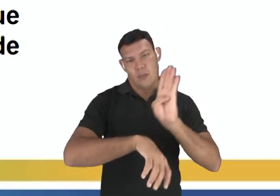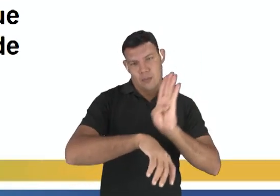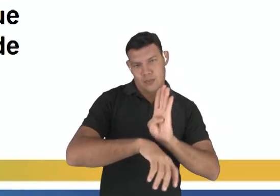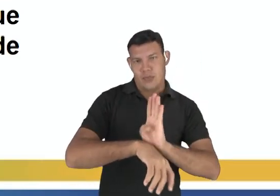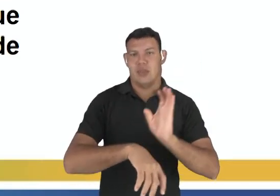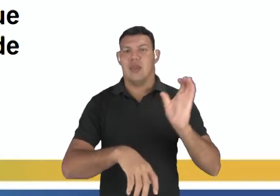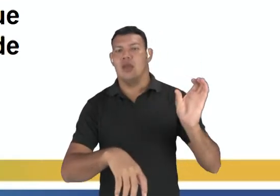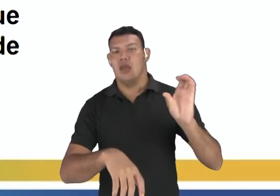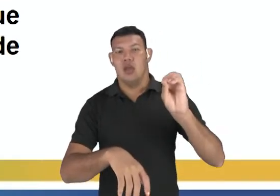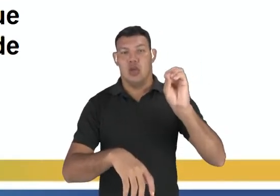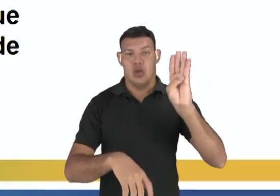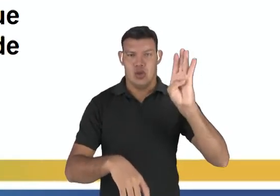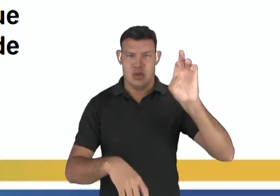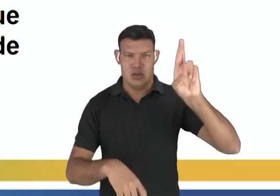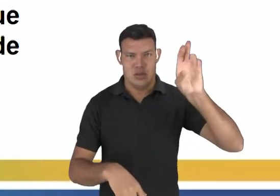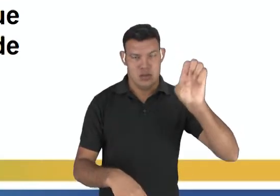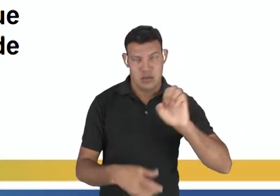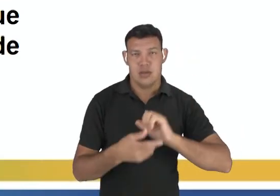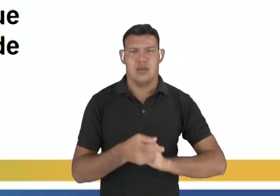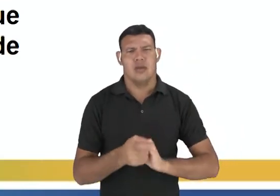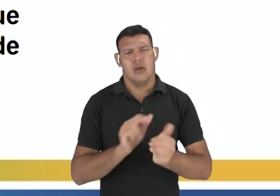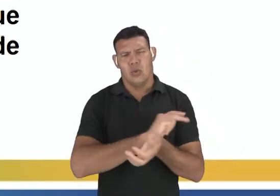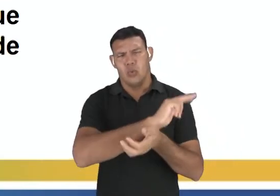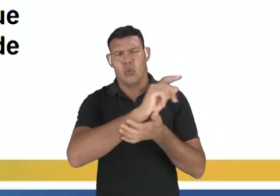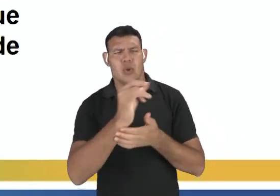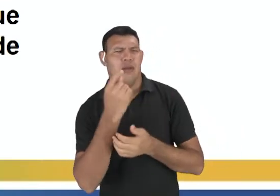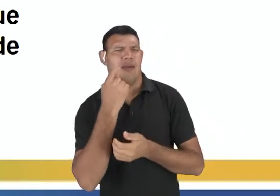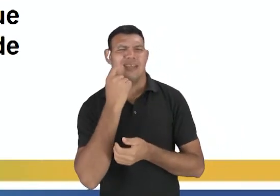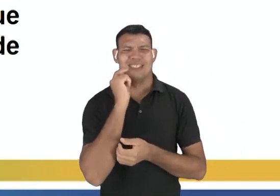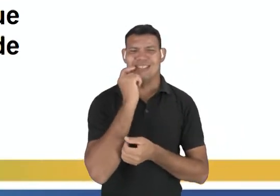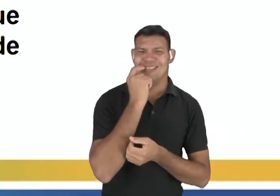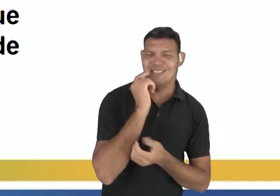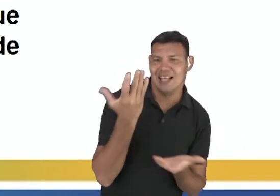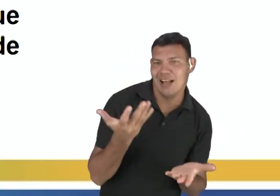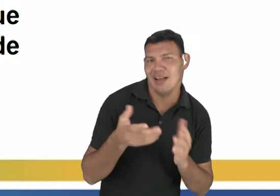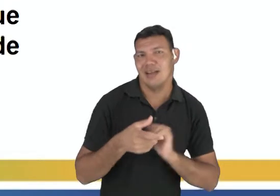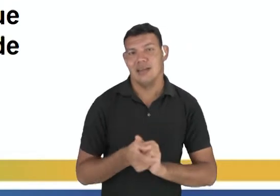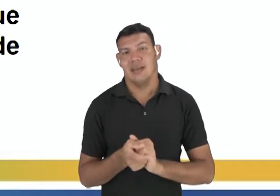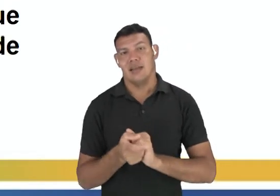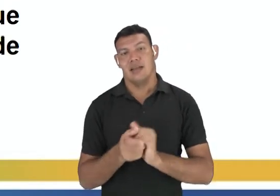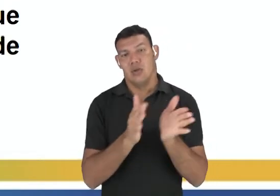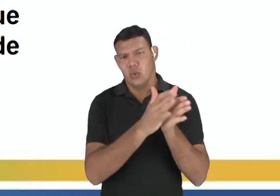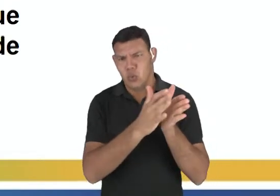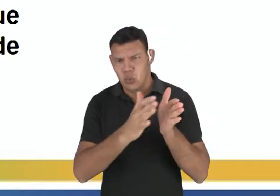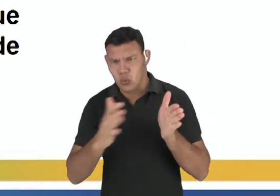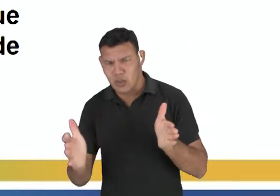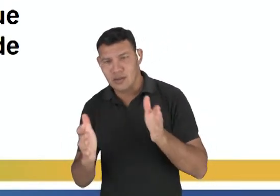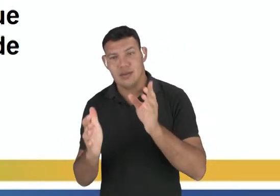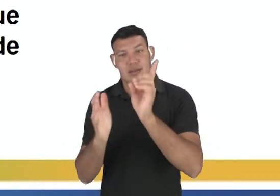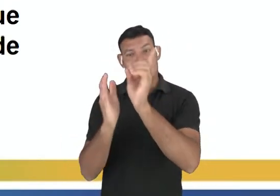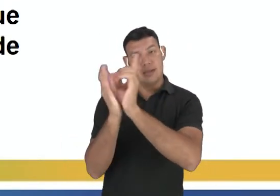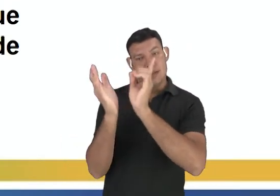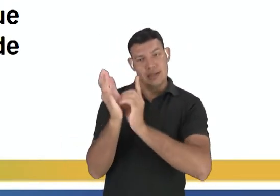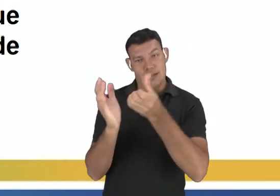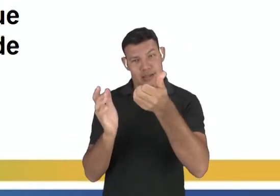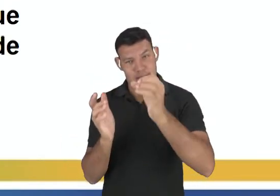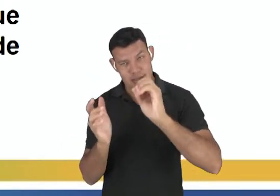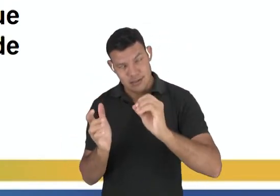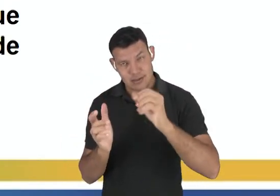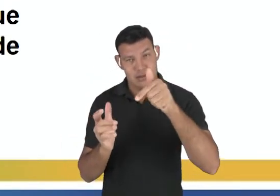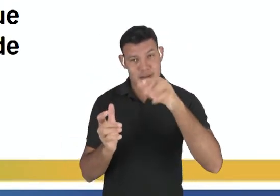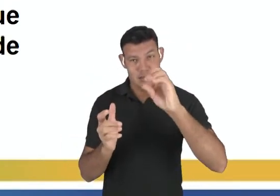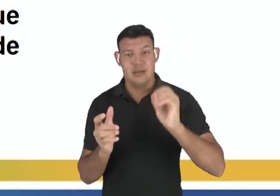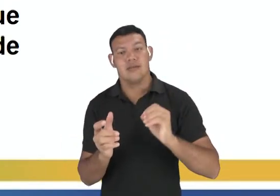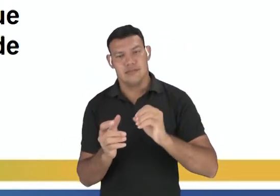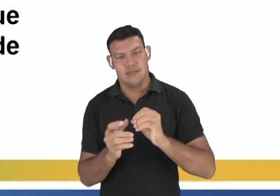além de muitas jazidas auríferas de ouro, né? Então, a partir desse período de 1960 e 70, começaram a